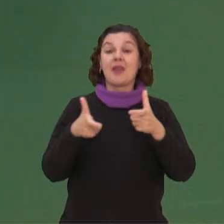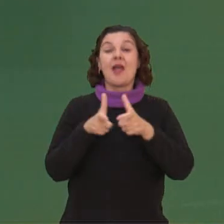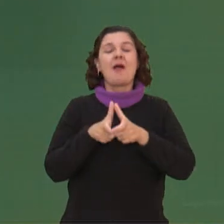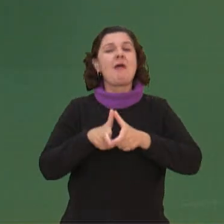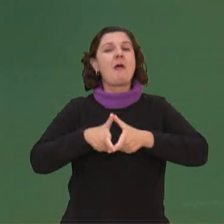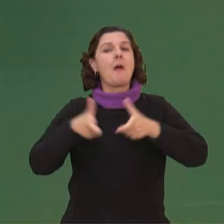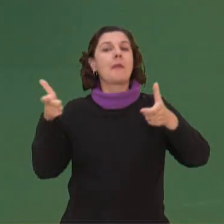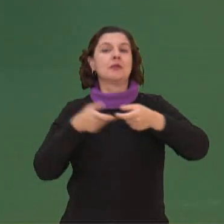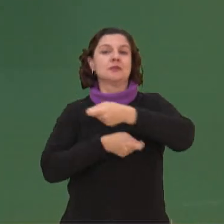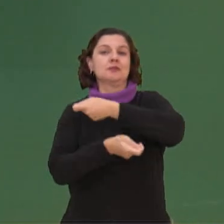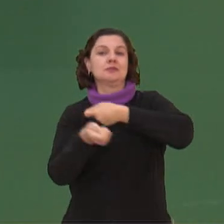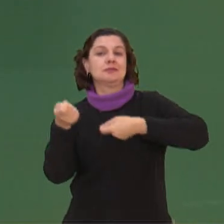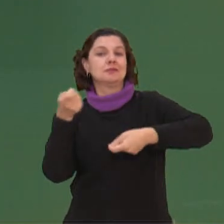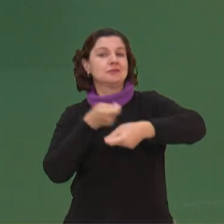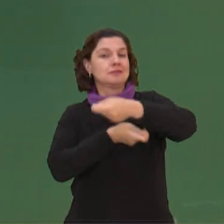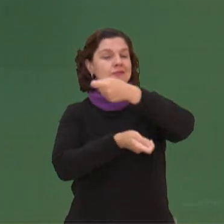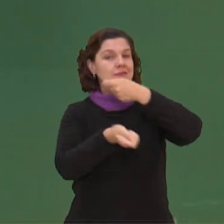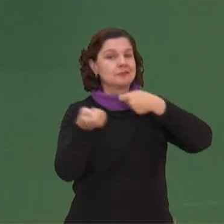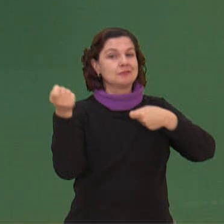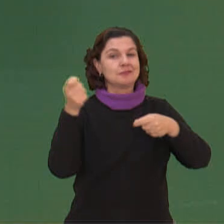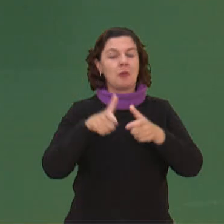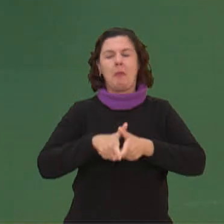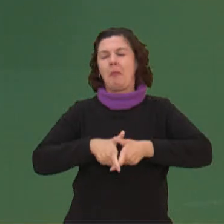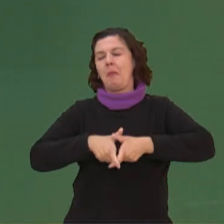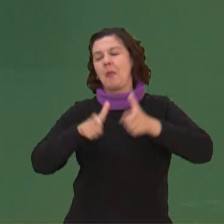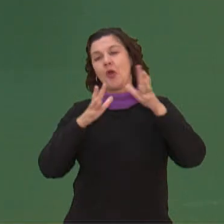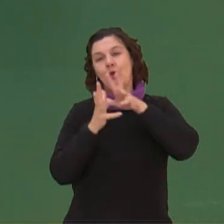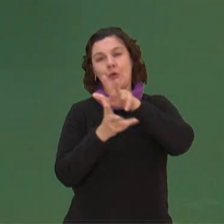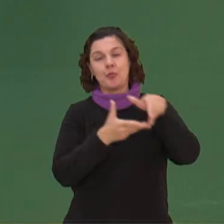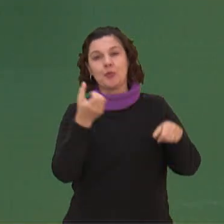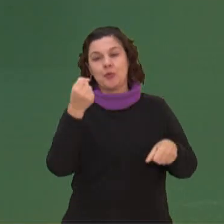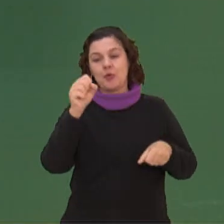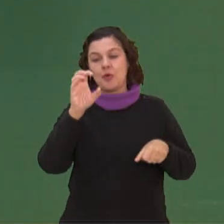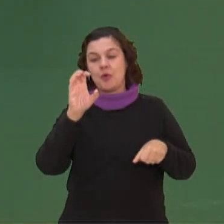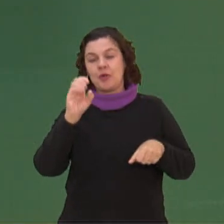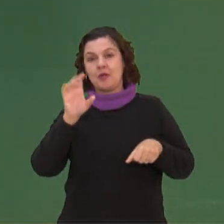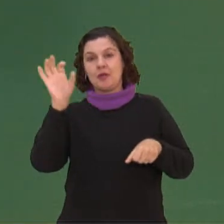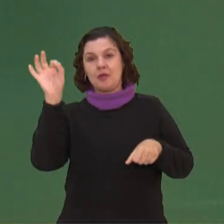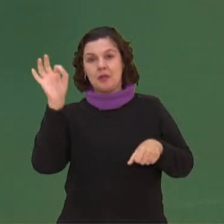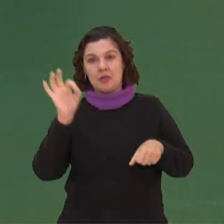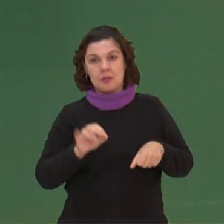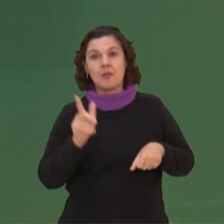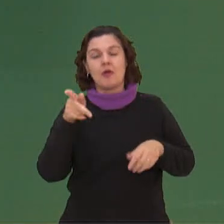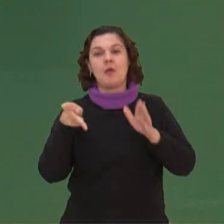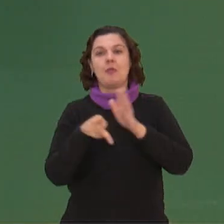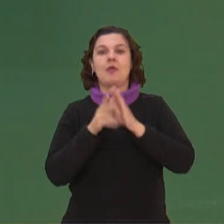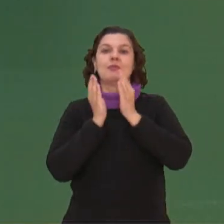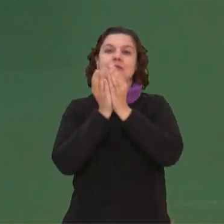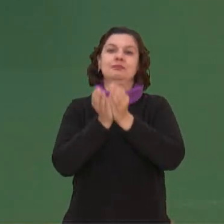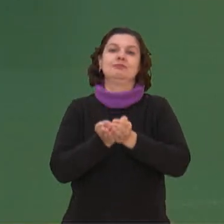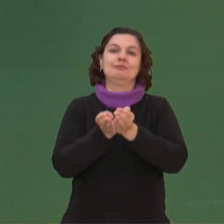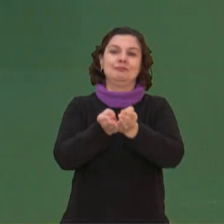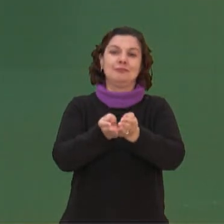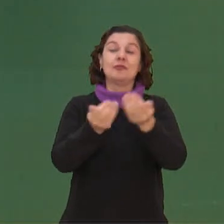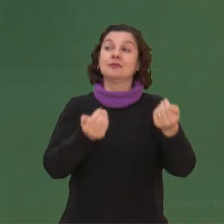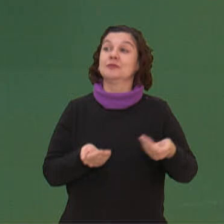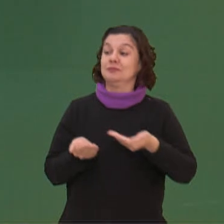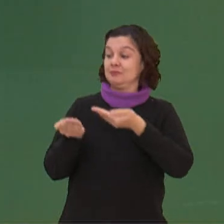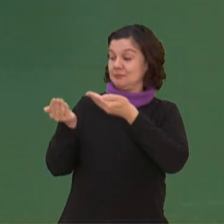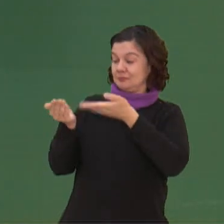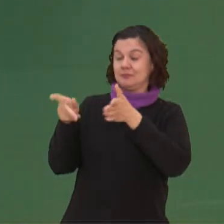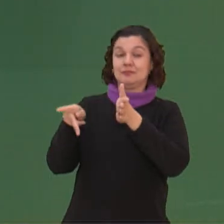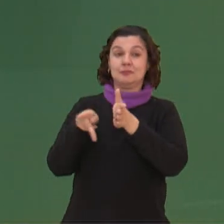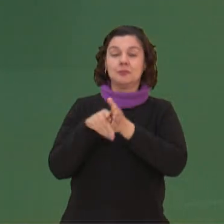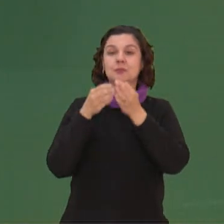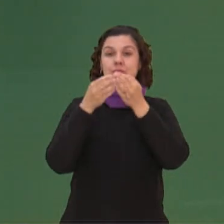do mundo, mais de 80% do comércio do mundo é feita por navios. Então, por isso eu deixei